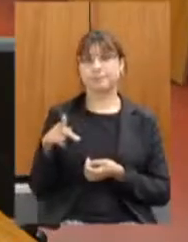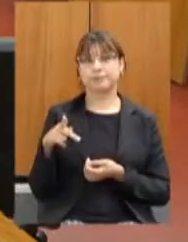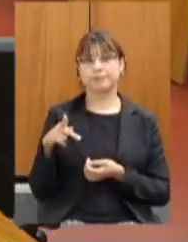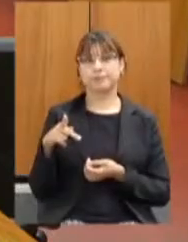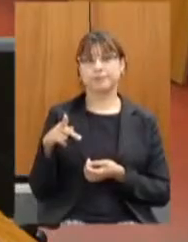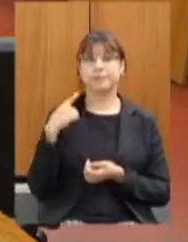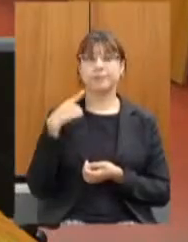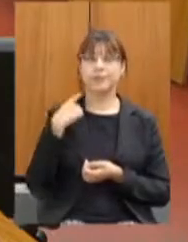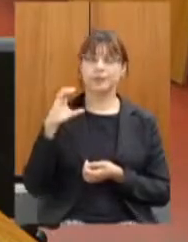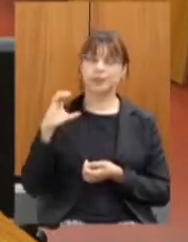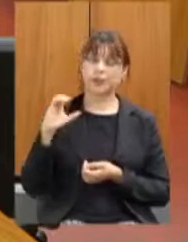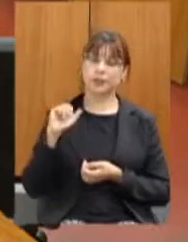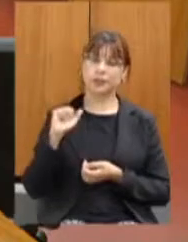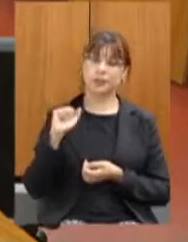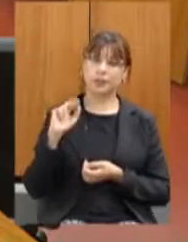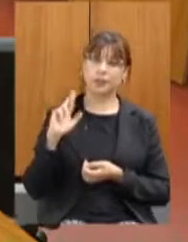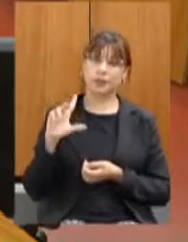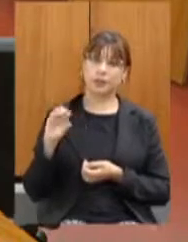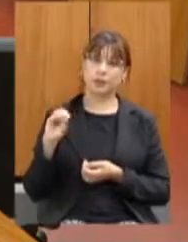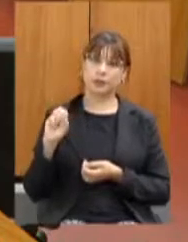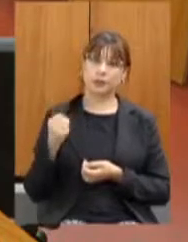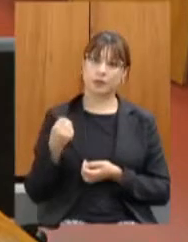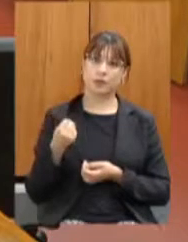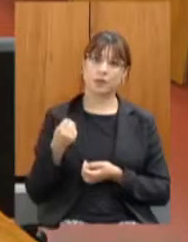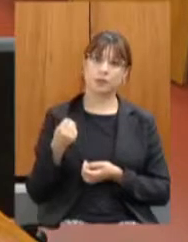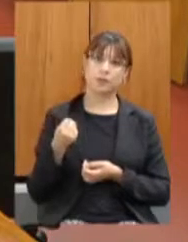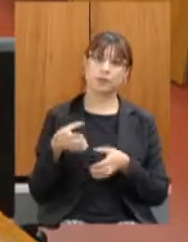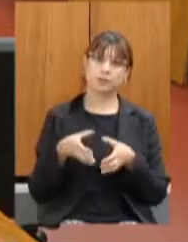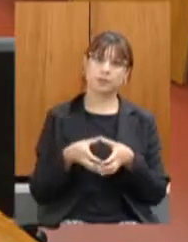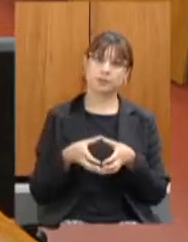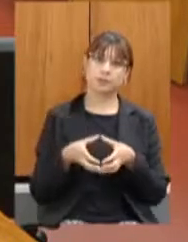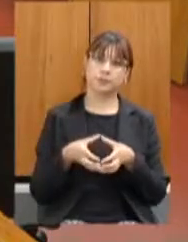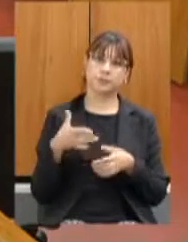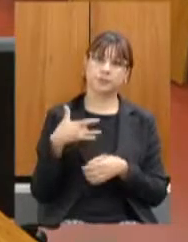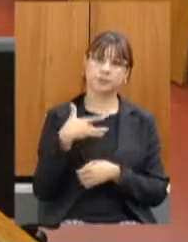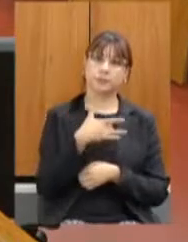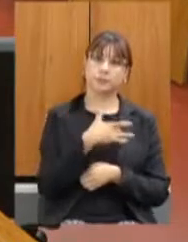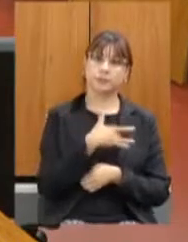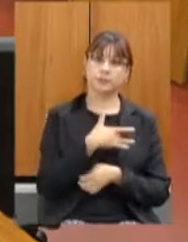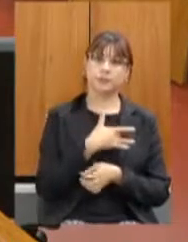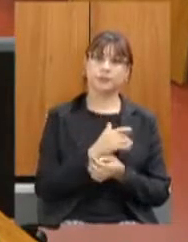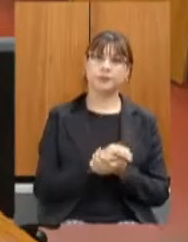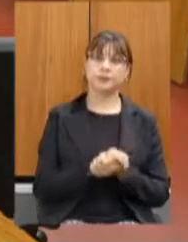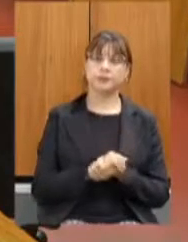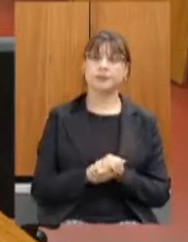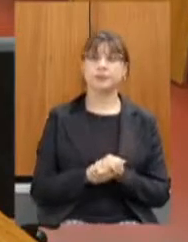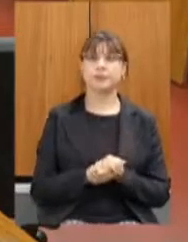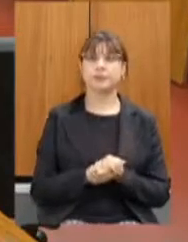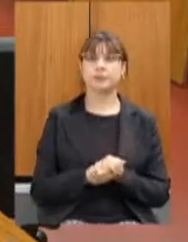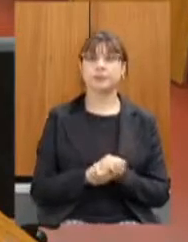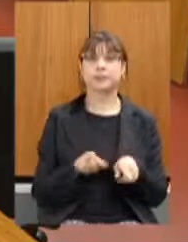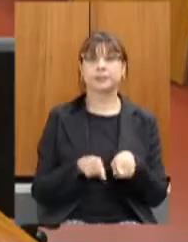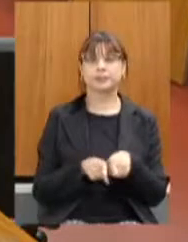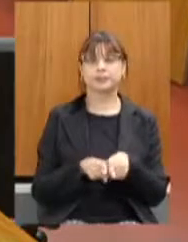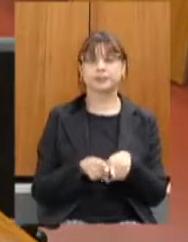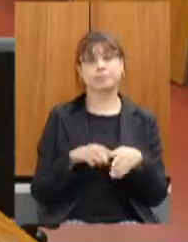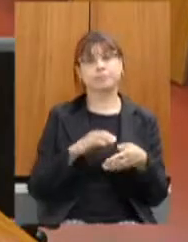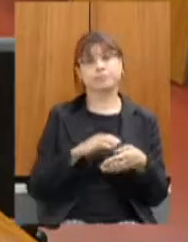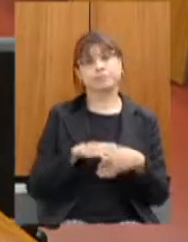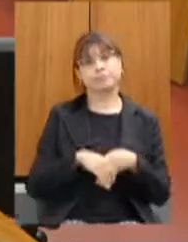o deputado Carlos Pimenta comissão de saúde em nome de quem comprimento as deputadas e deputados